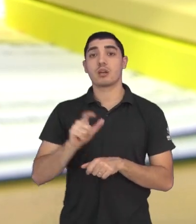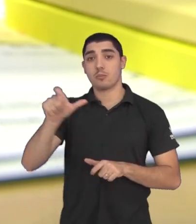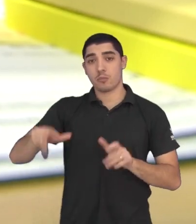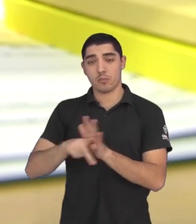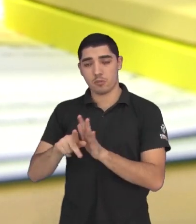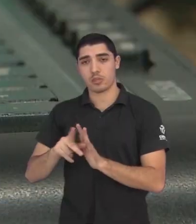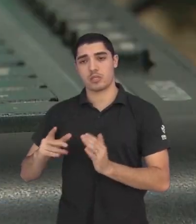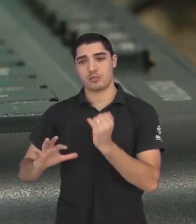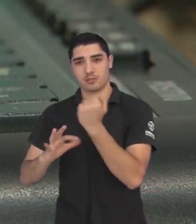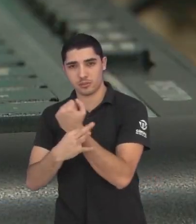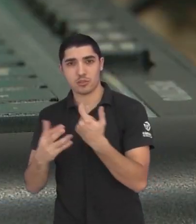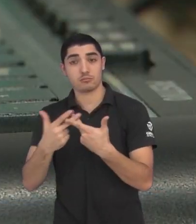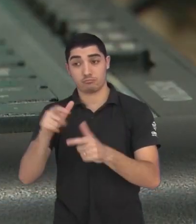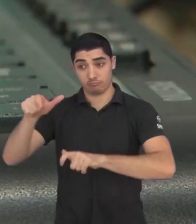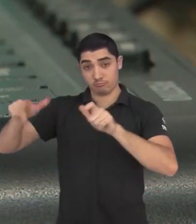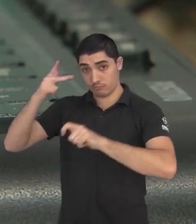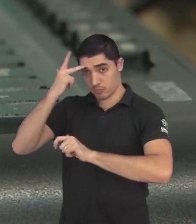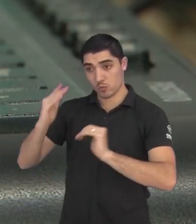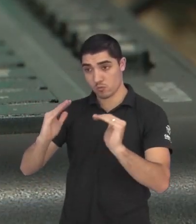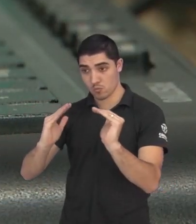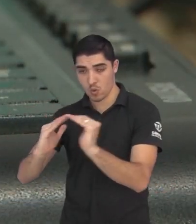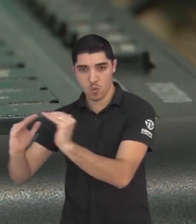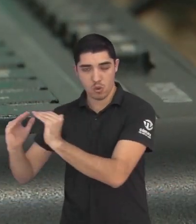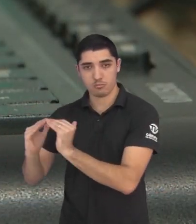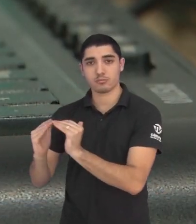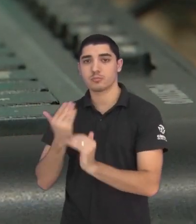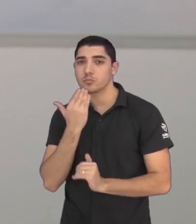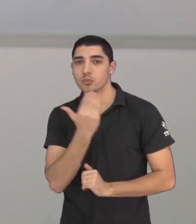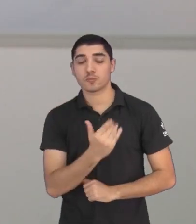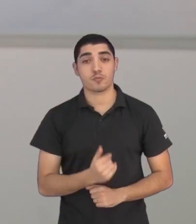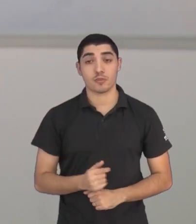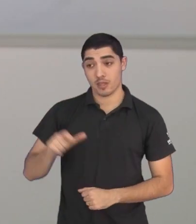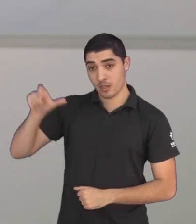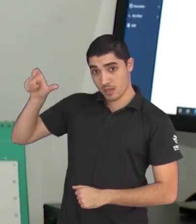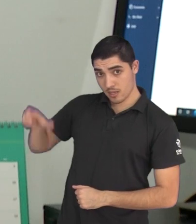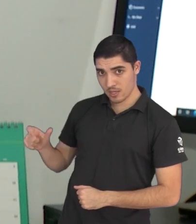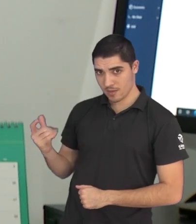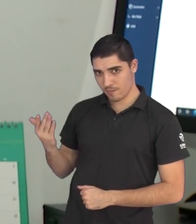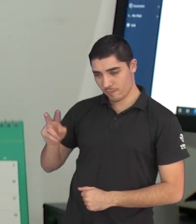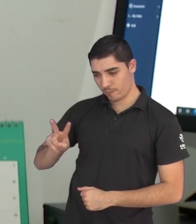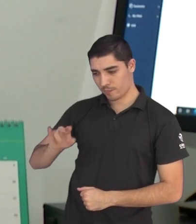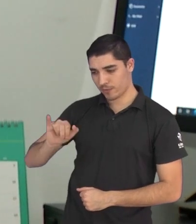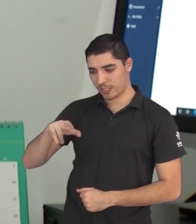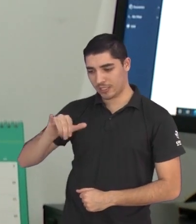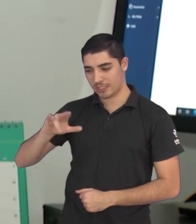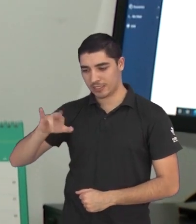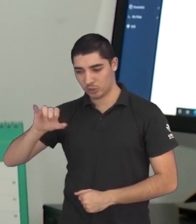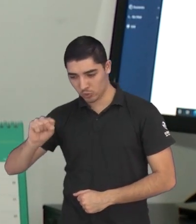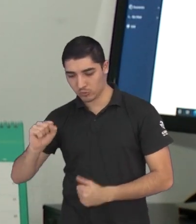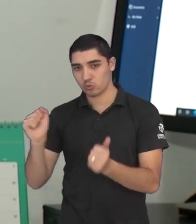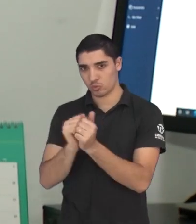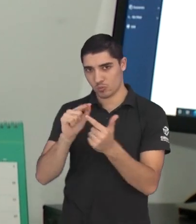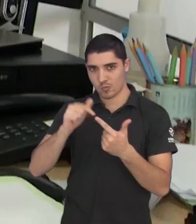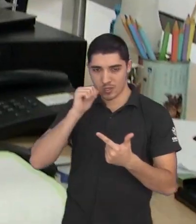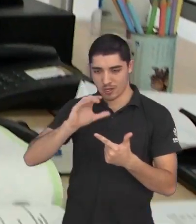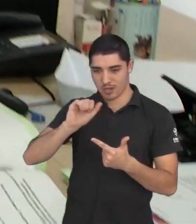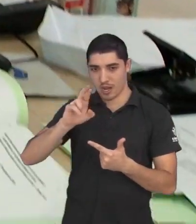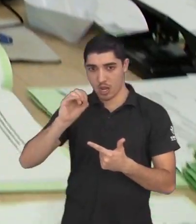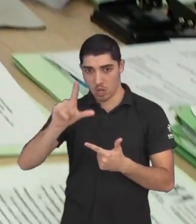Fevereiro Laranja, que trata da conscientização sobre a leucemia e da importância da doação de medula. É daqui a pouco.